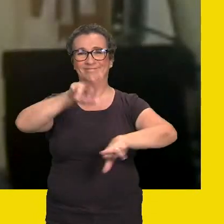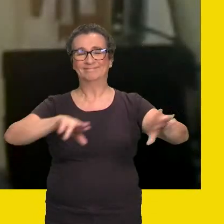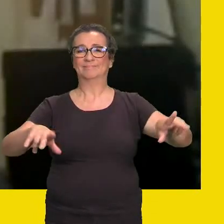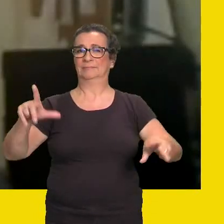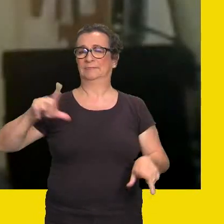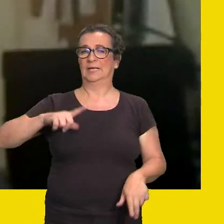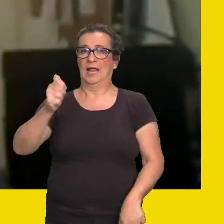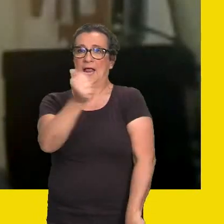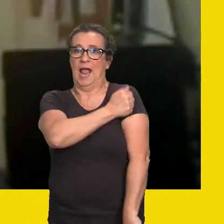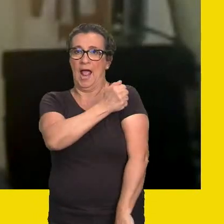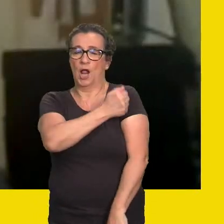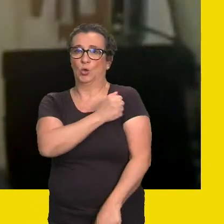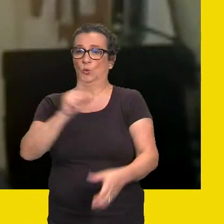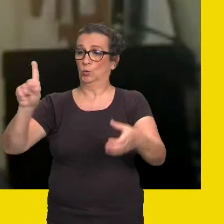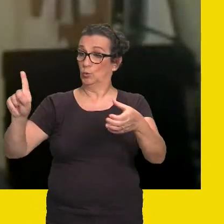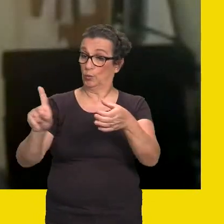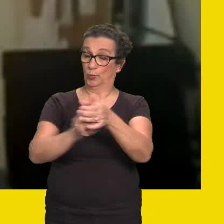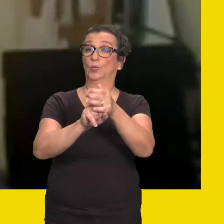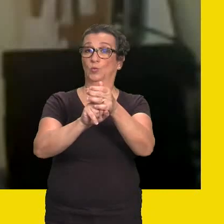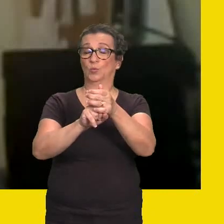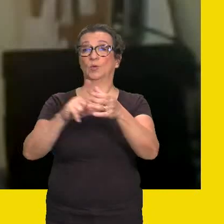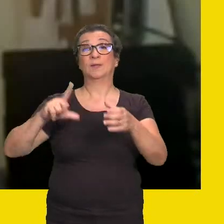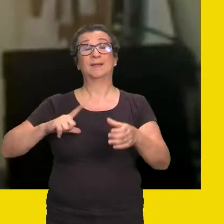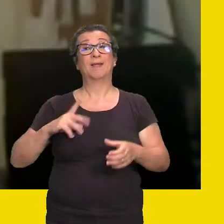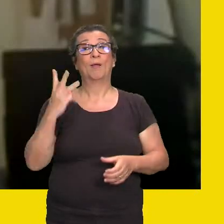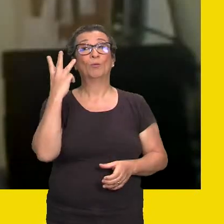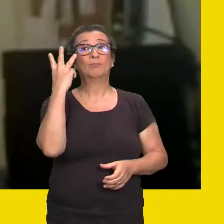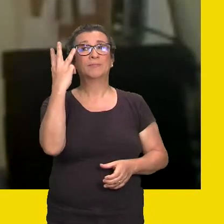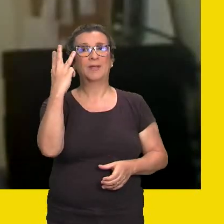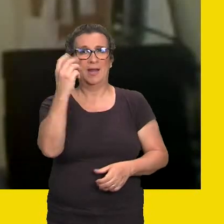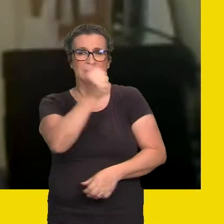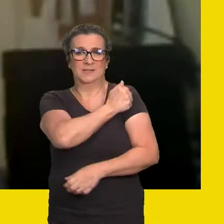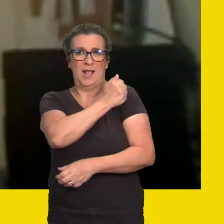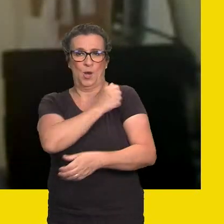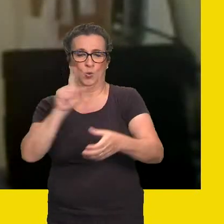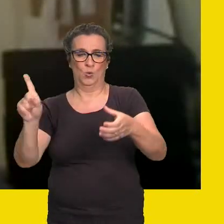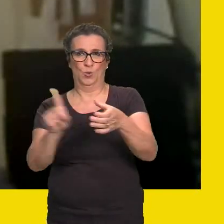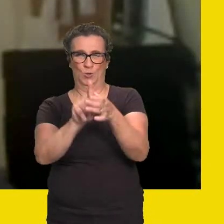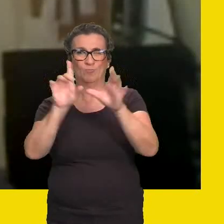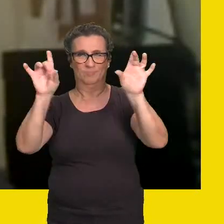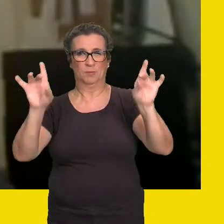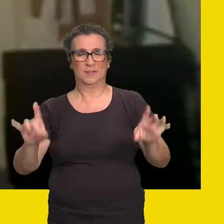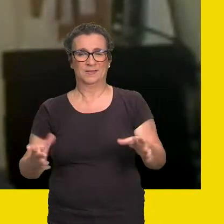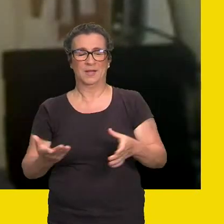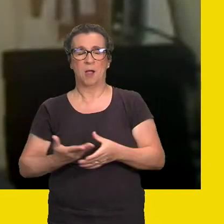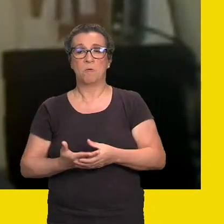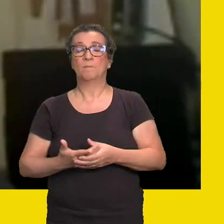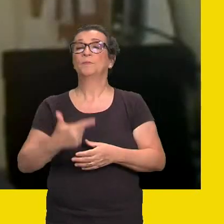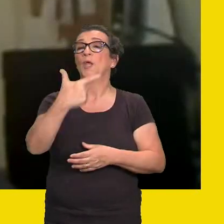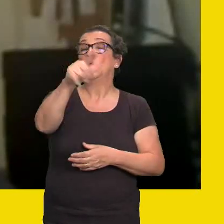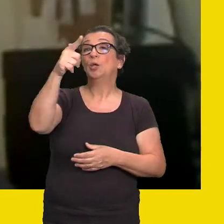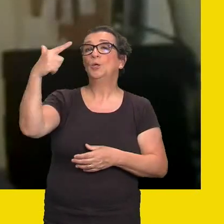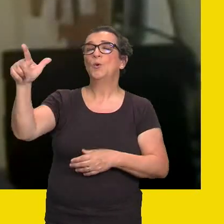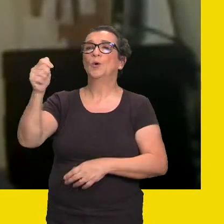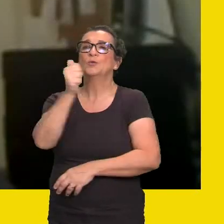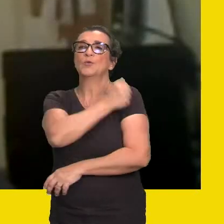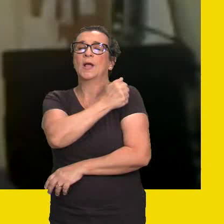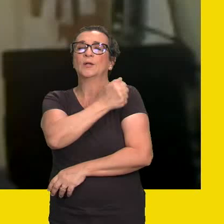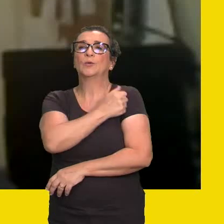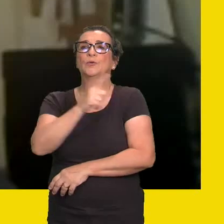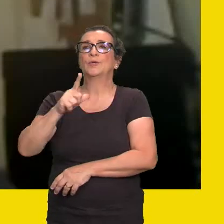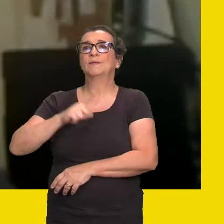alunos inclusos, tenho, na verdade, 3 alunos inclusos e outros alunos com outros tipos